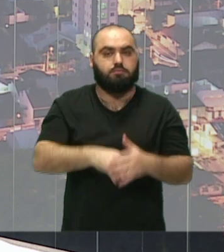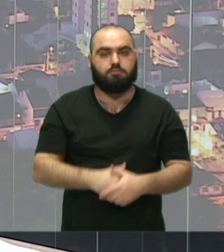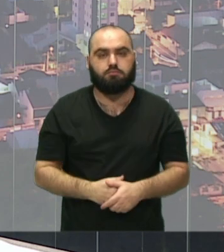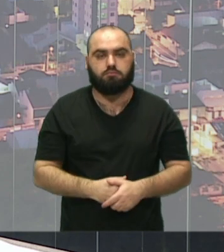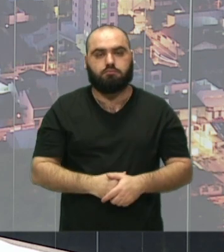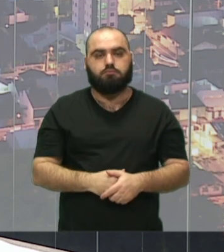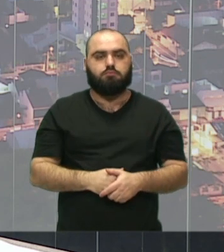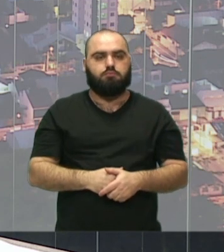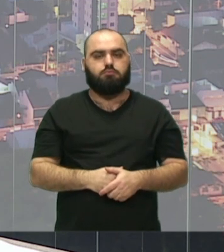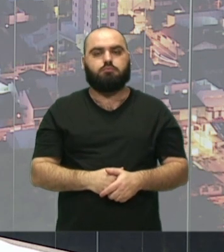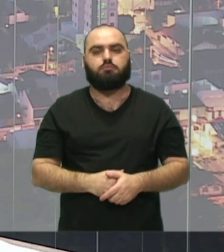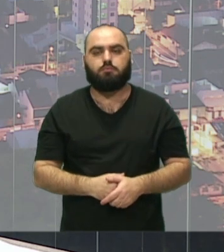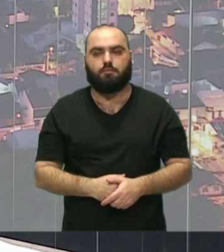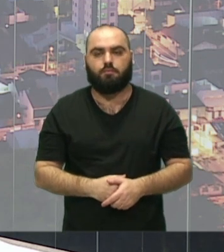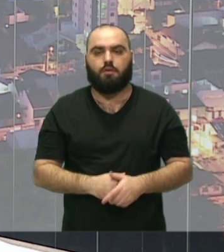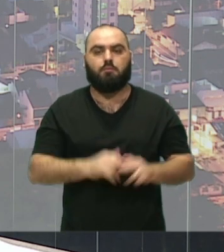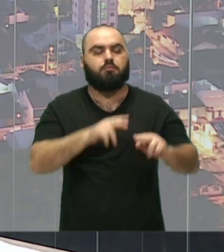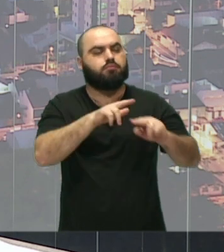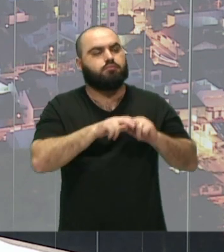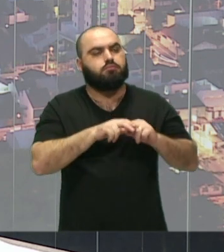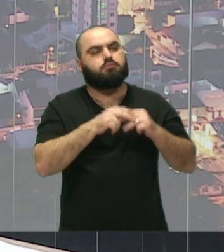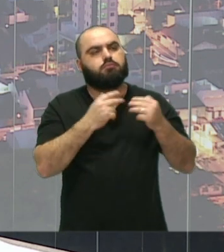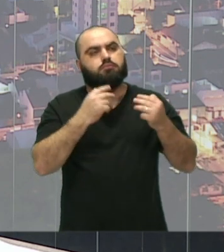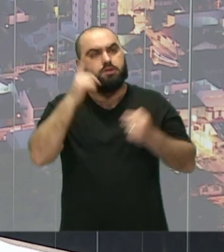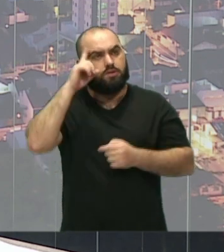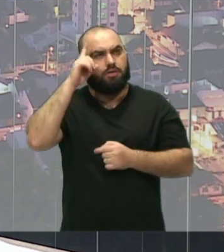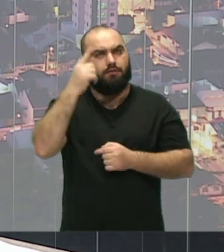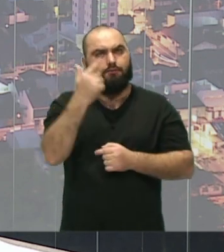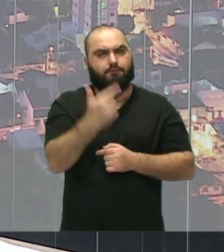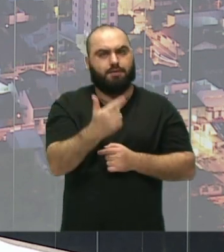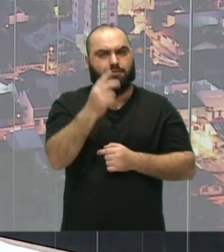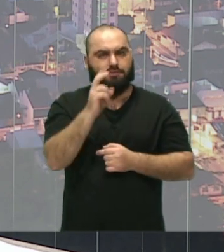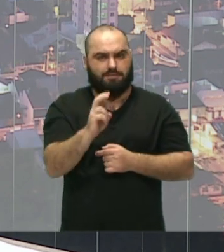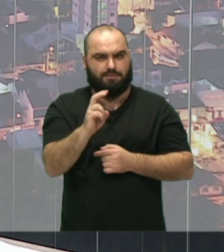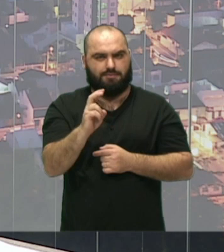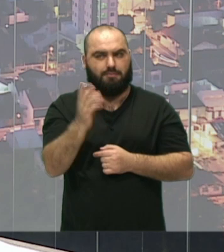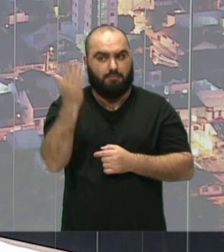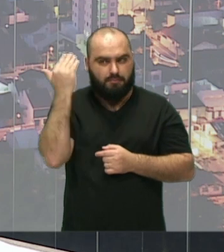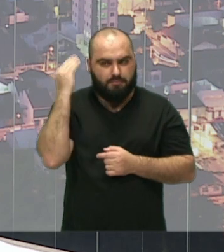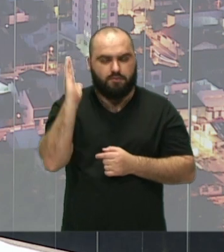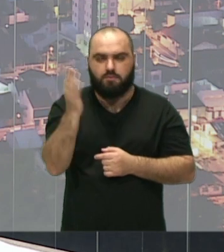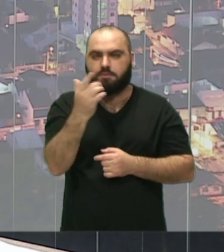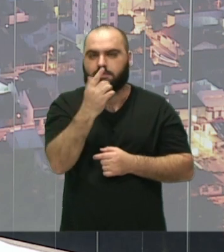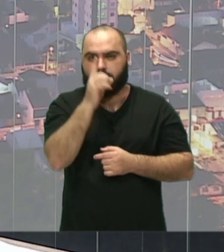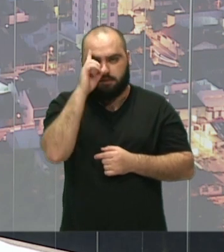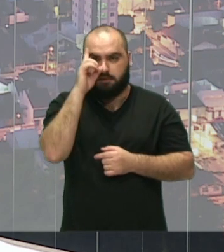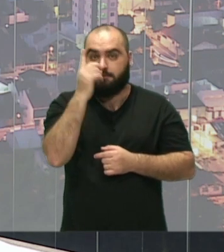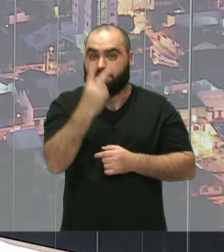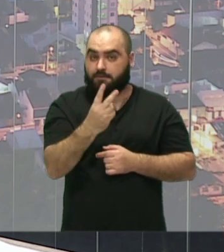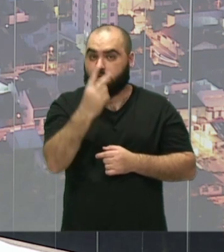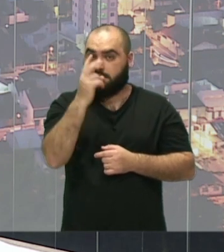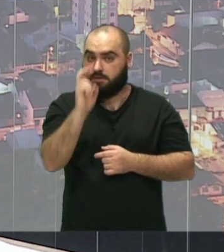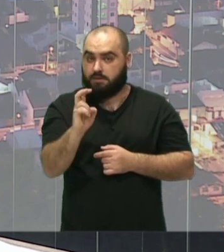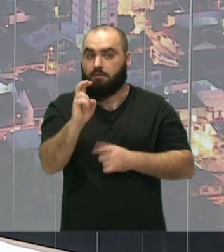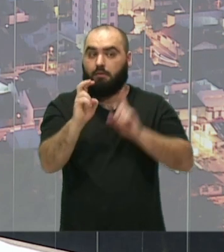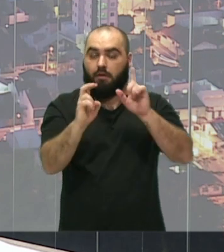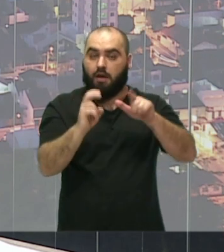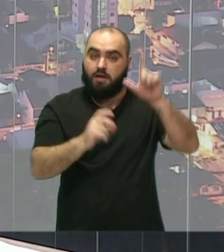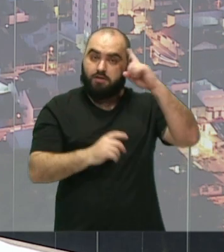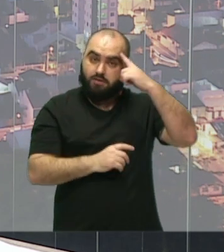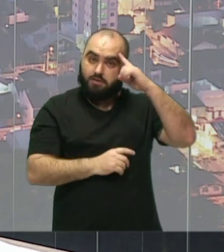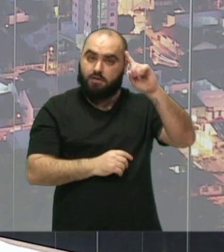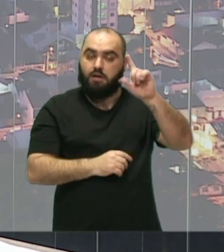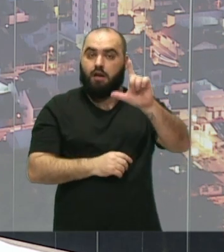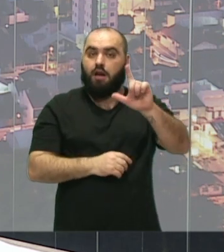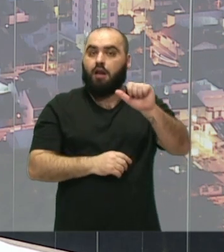Então, assim, como no dia 25 agora, o último, foi o dia latino-americano da